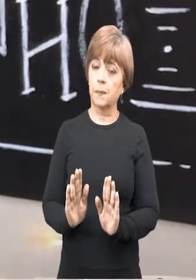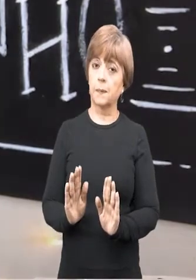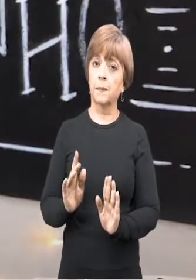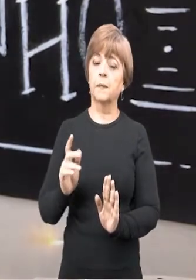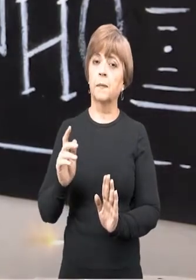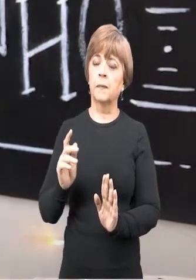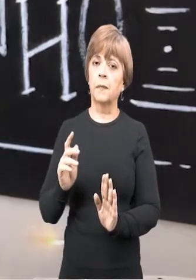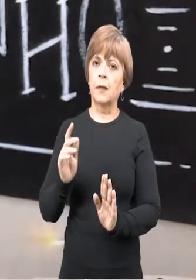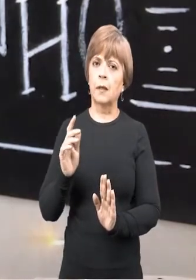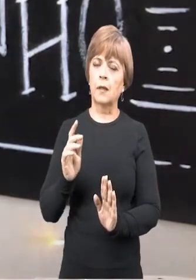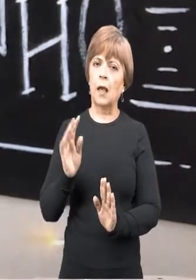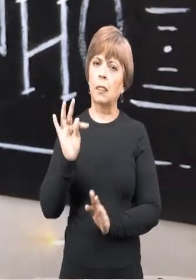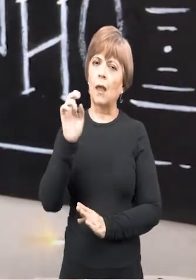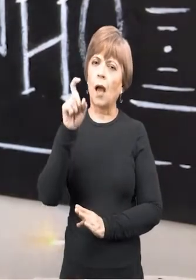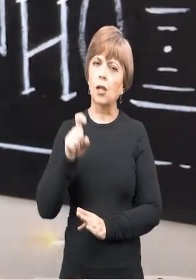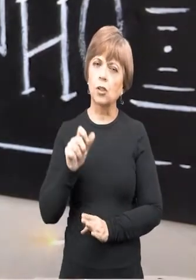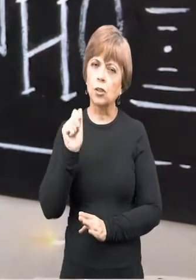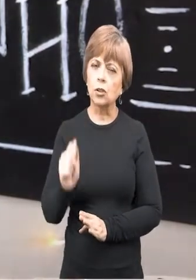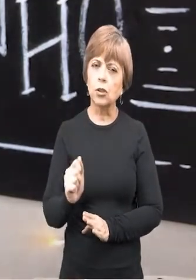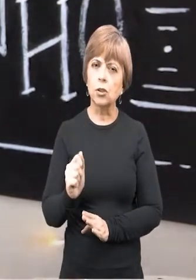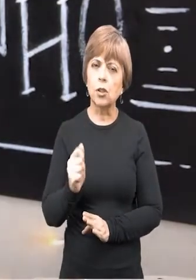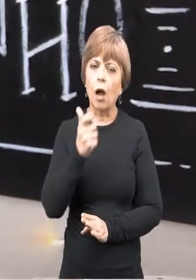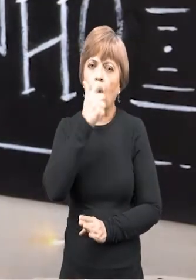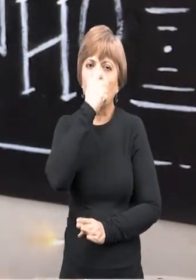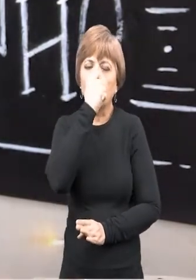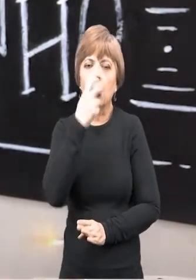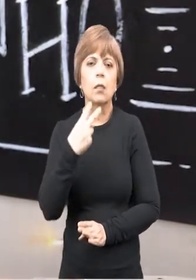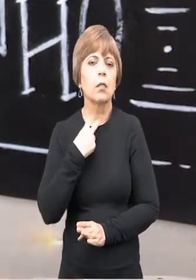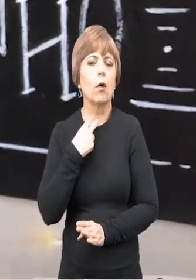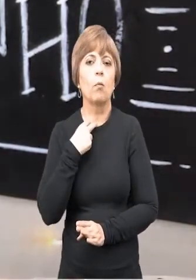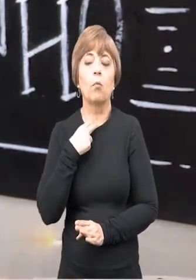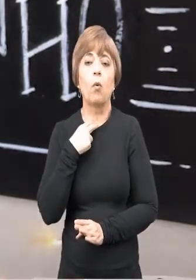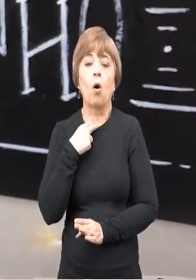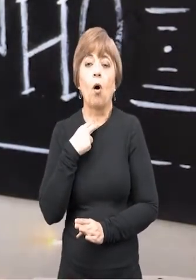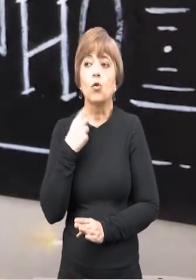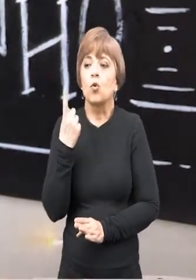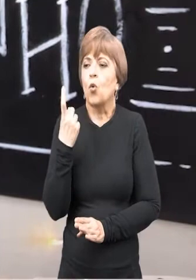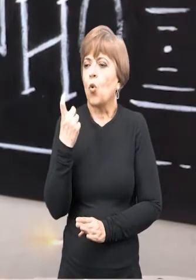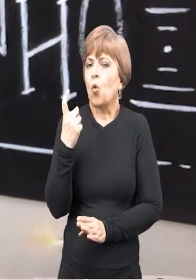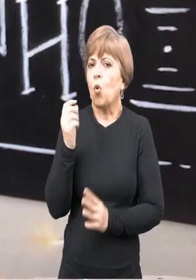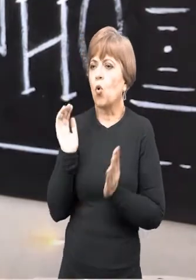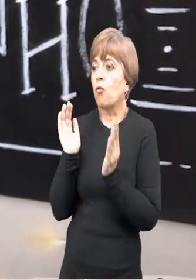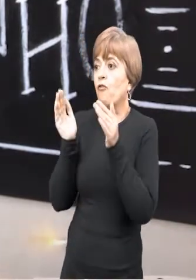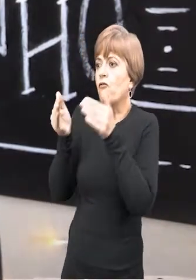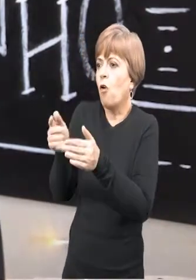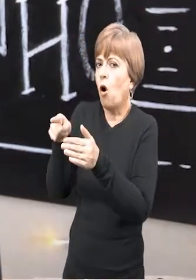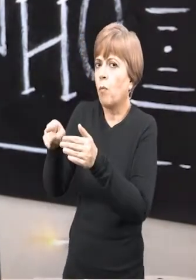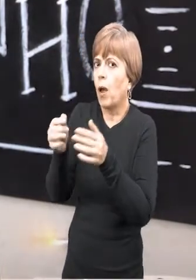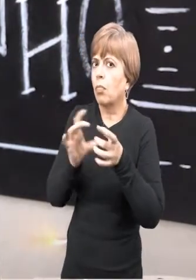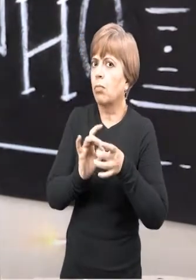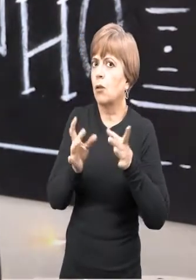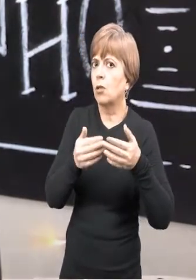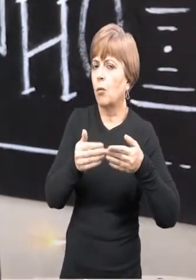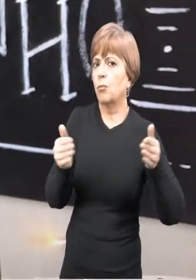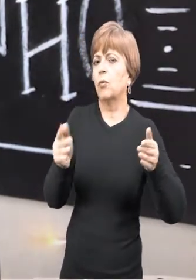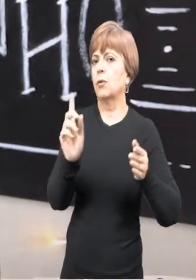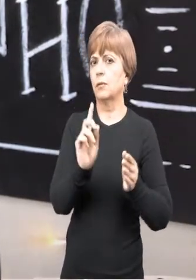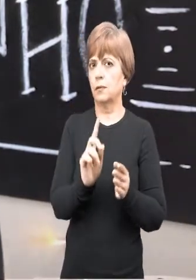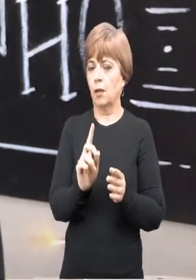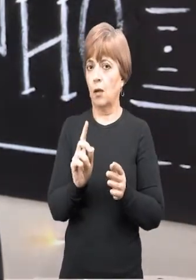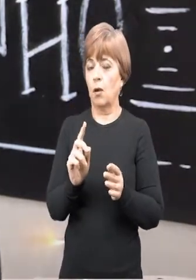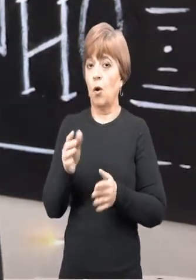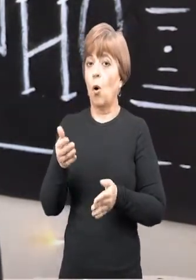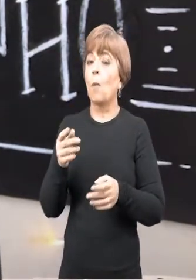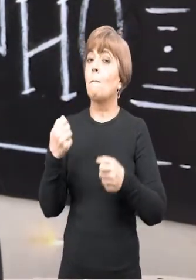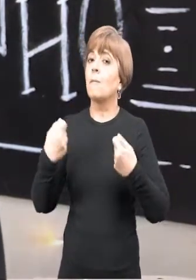a taxa de ocupação de leitos de UTI ela não pode ser o único parâmetro que baseie as medidas